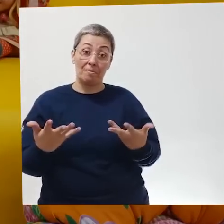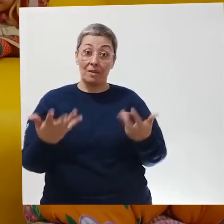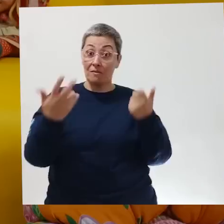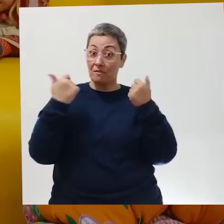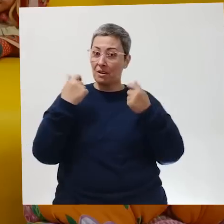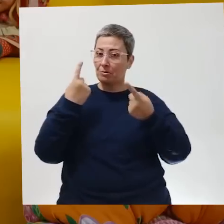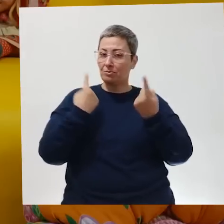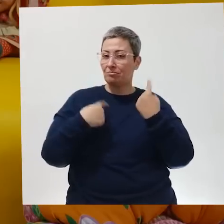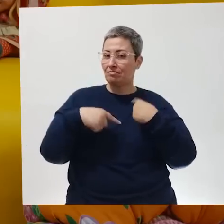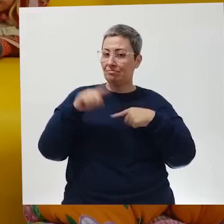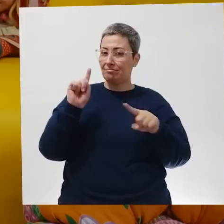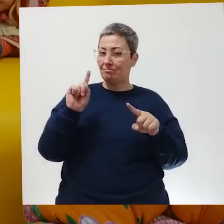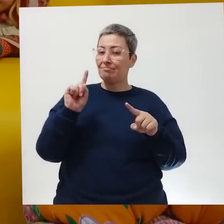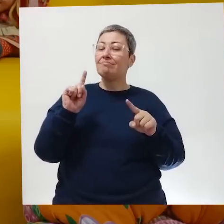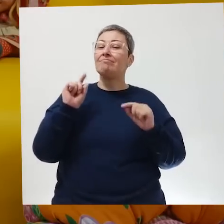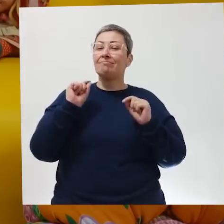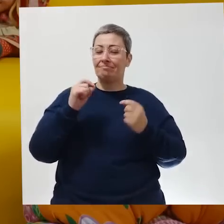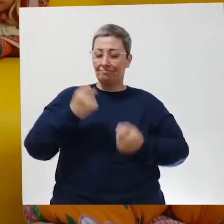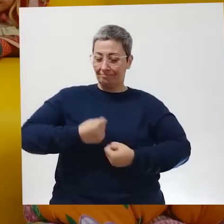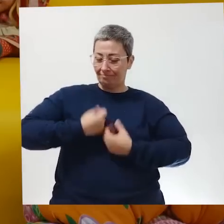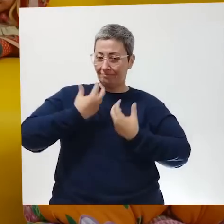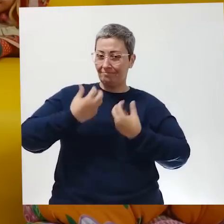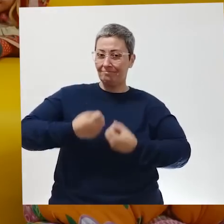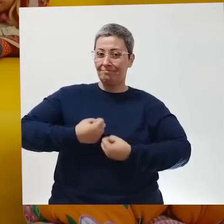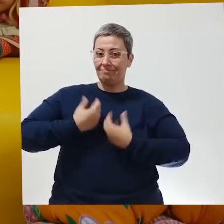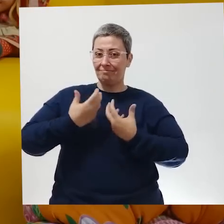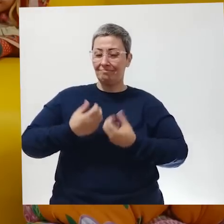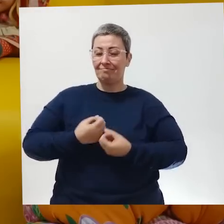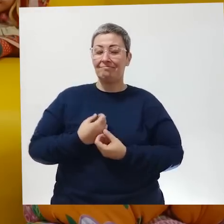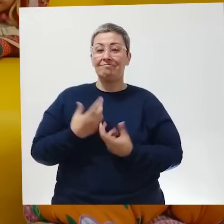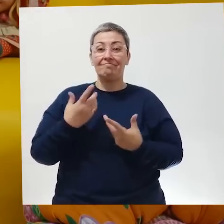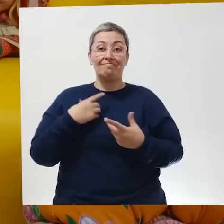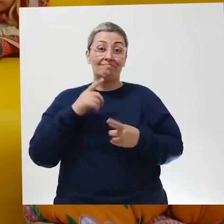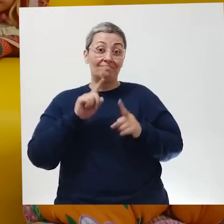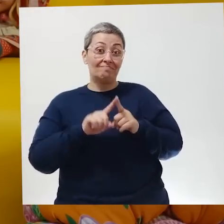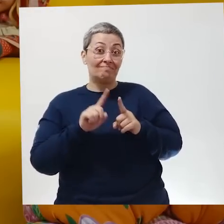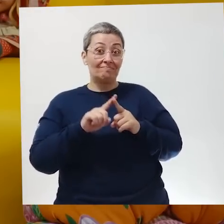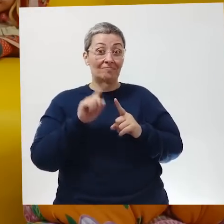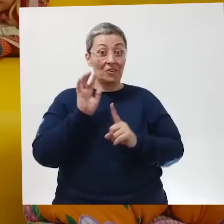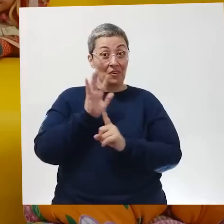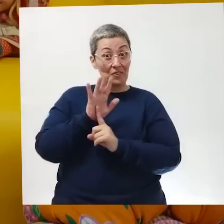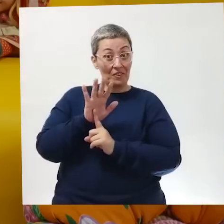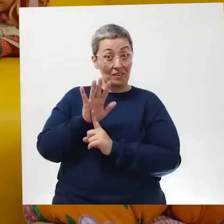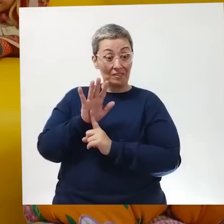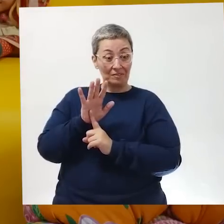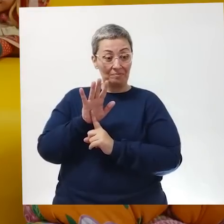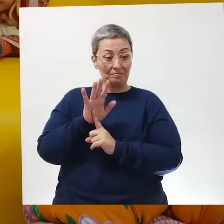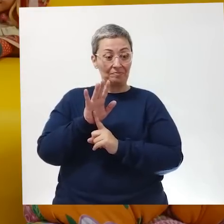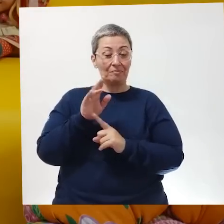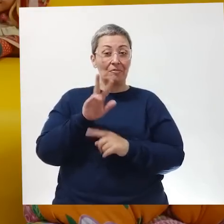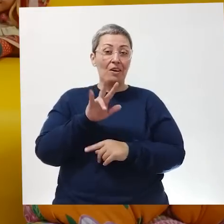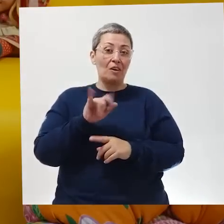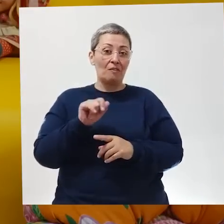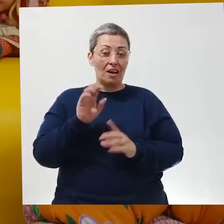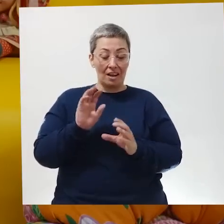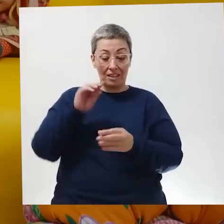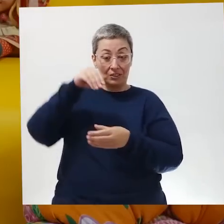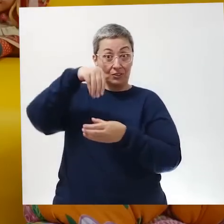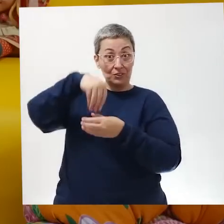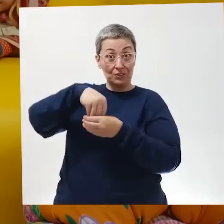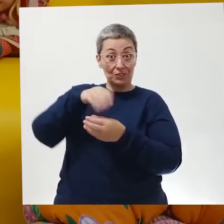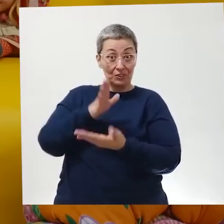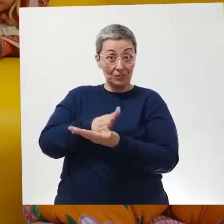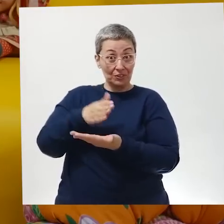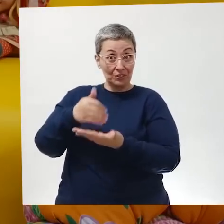Vamos transformar o nosso poema em nossa vela, que vai ficar em cima do